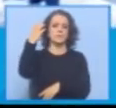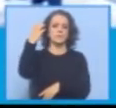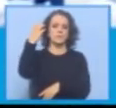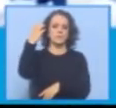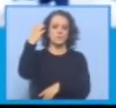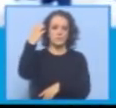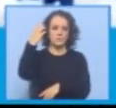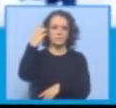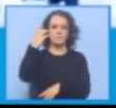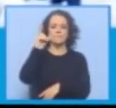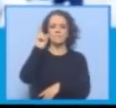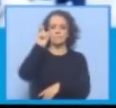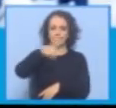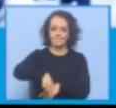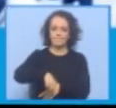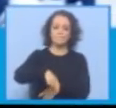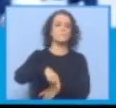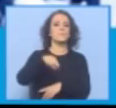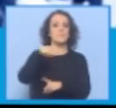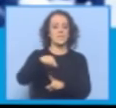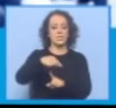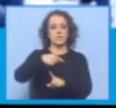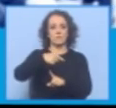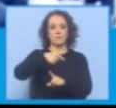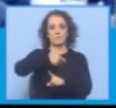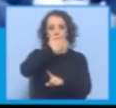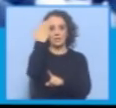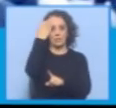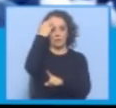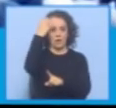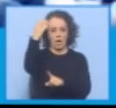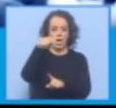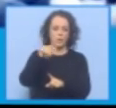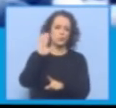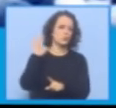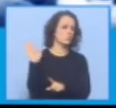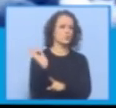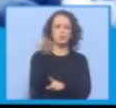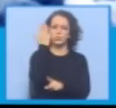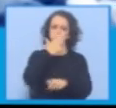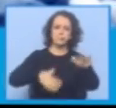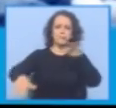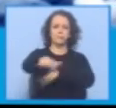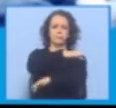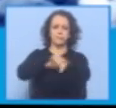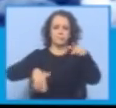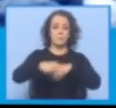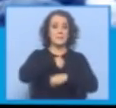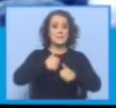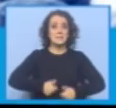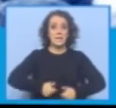a véspera dos Reis, é quando há uma movimentação, porque é a cidade